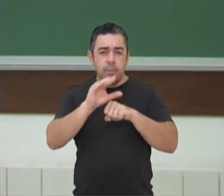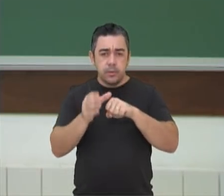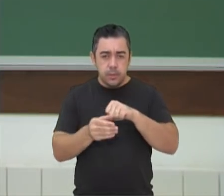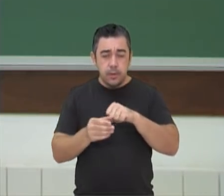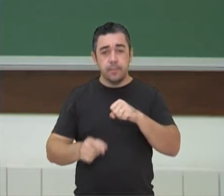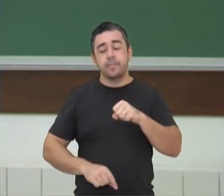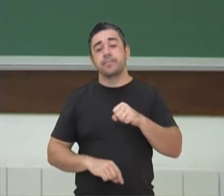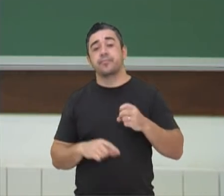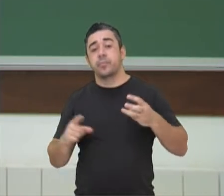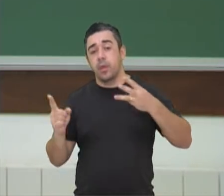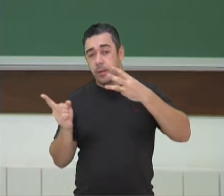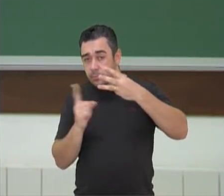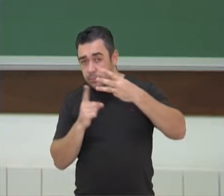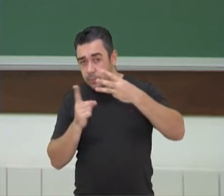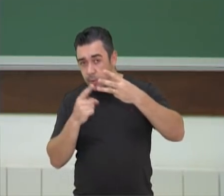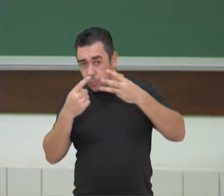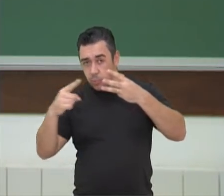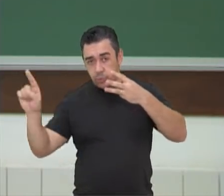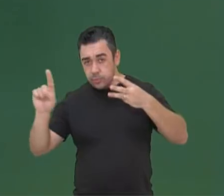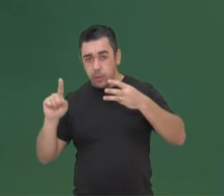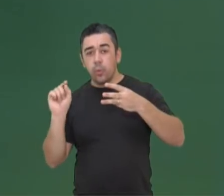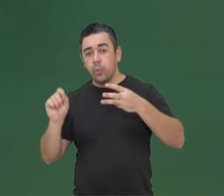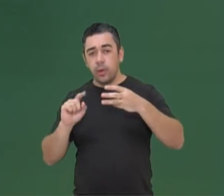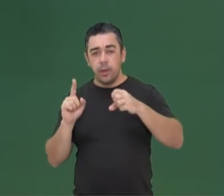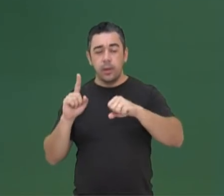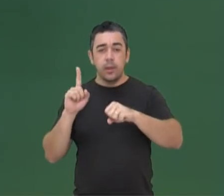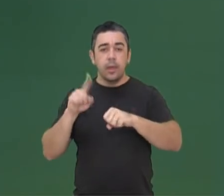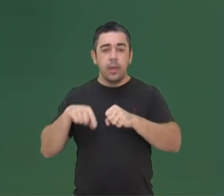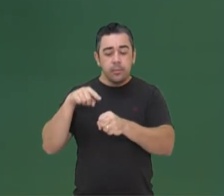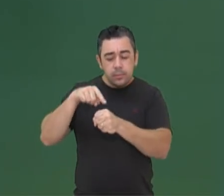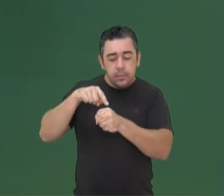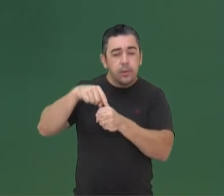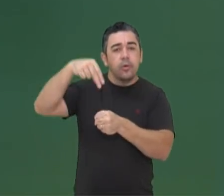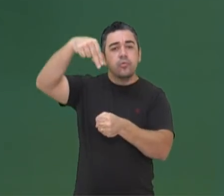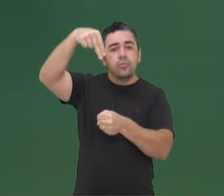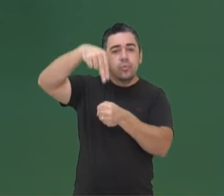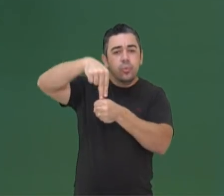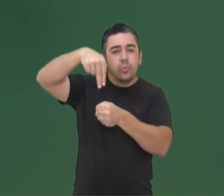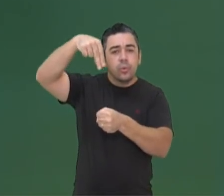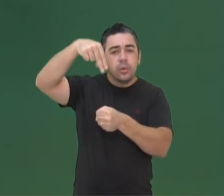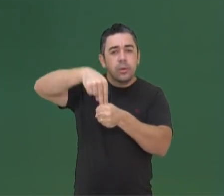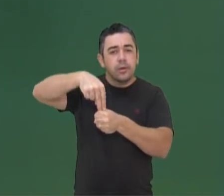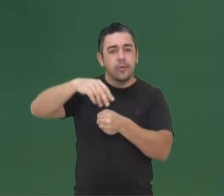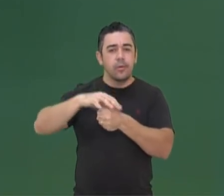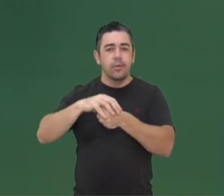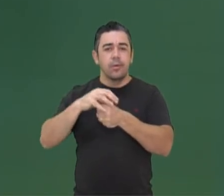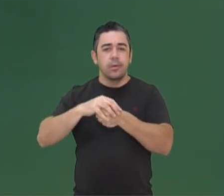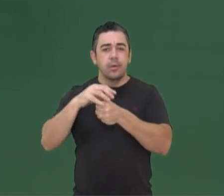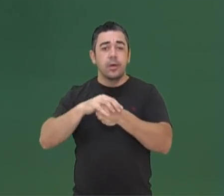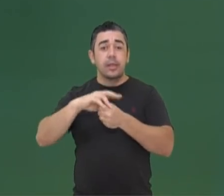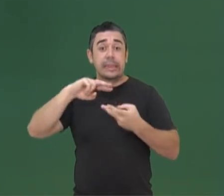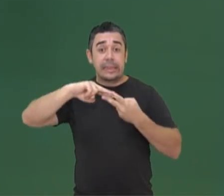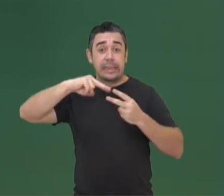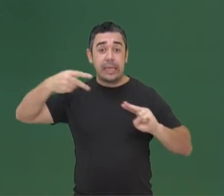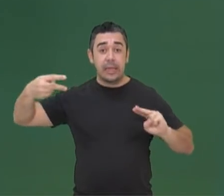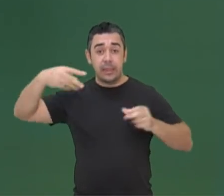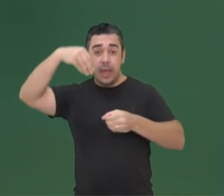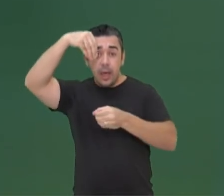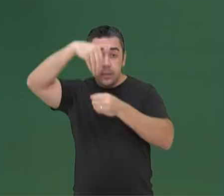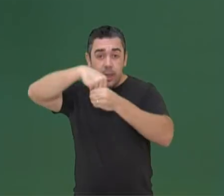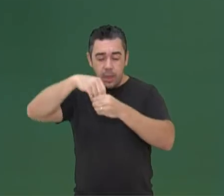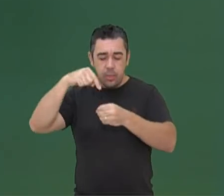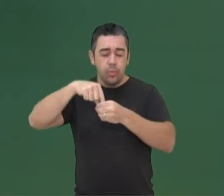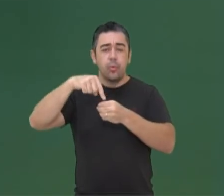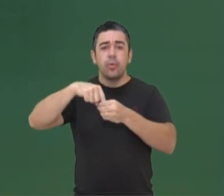E a terceira e última parte, você lembra? Era aquela parte, aquela região que contém as informações genéticas de como eu sou,